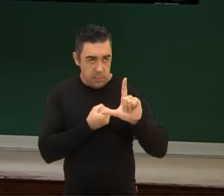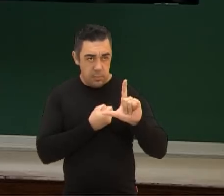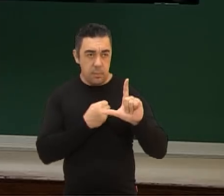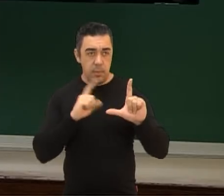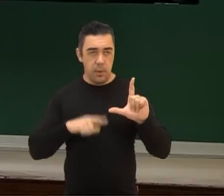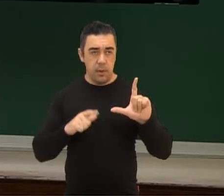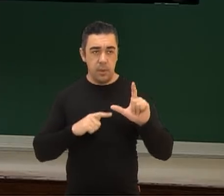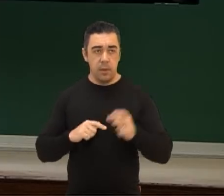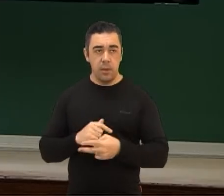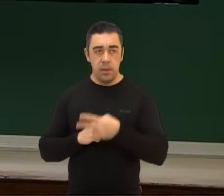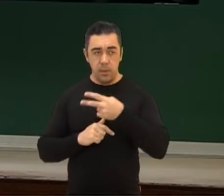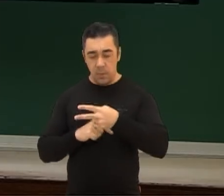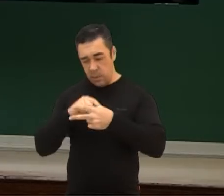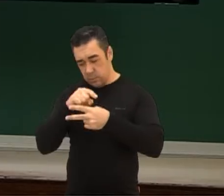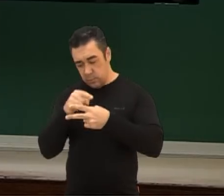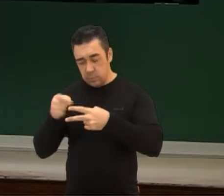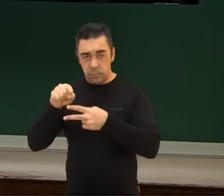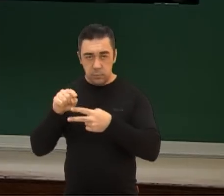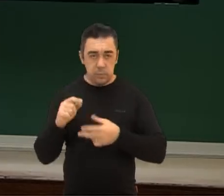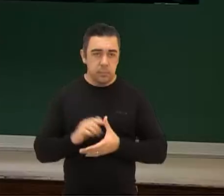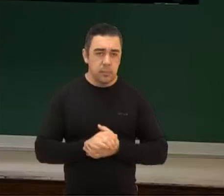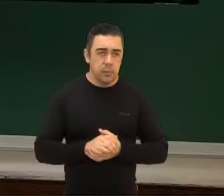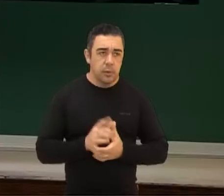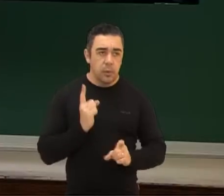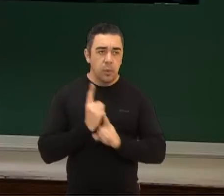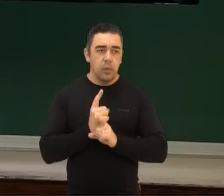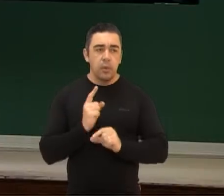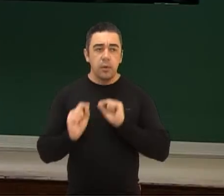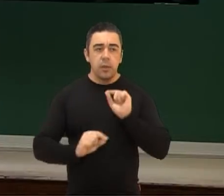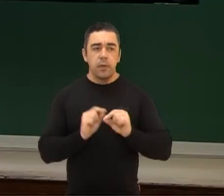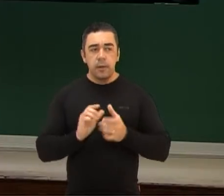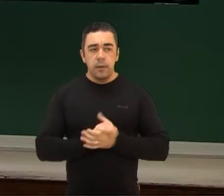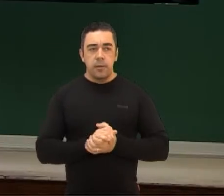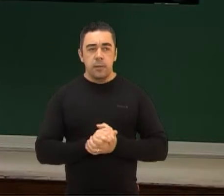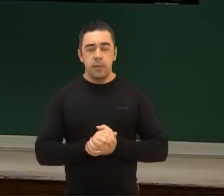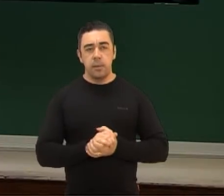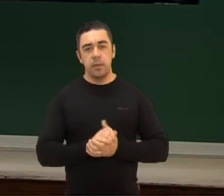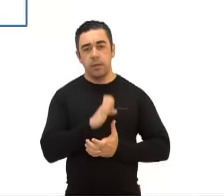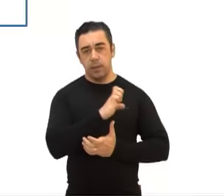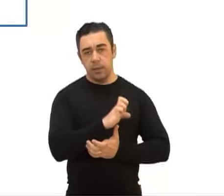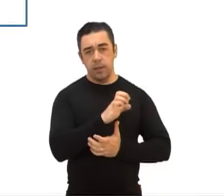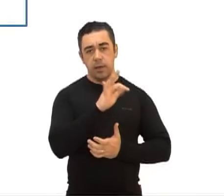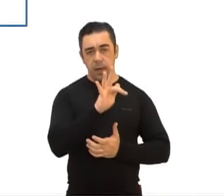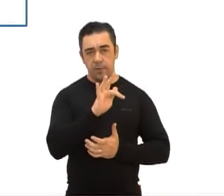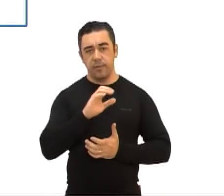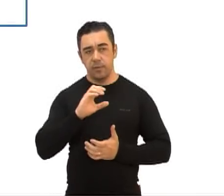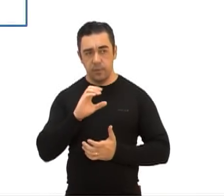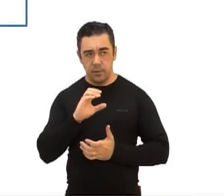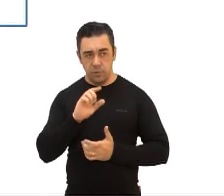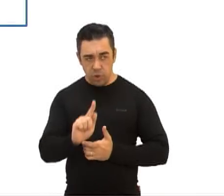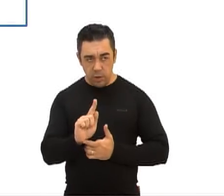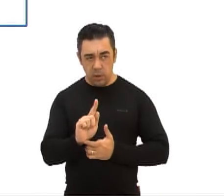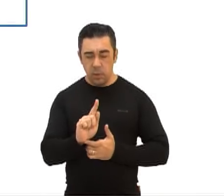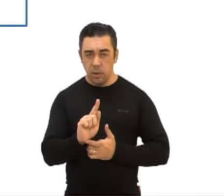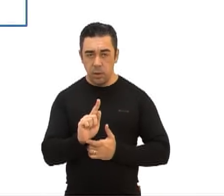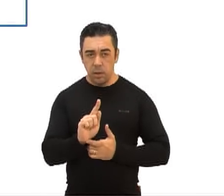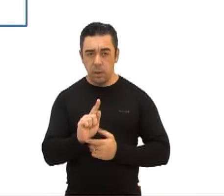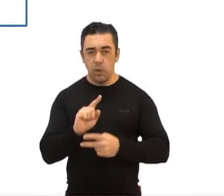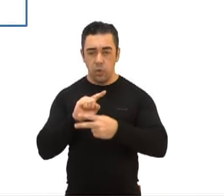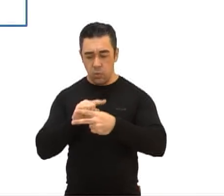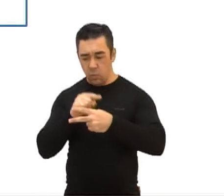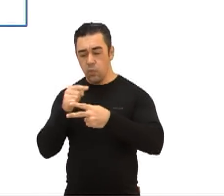cima. Então aqui nós encontramos os ângulos congruentes. O ângulo EFG